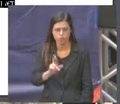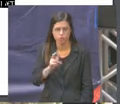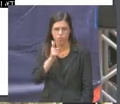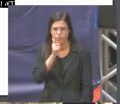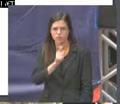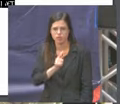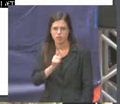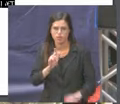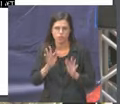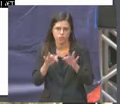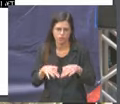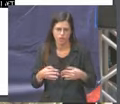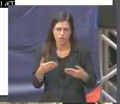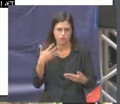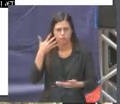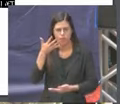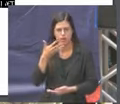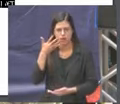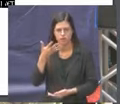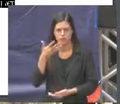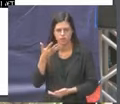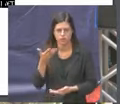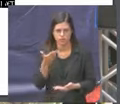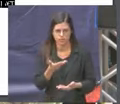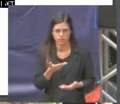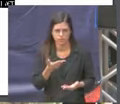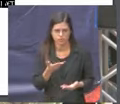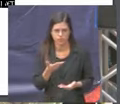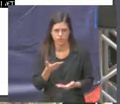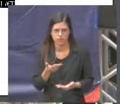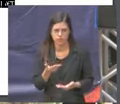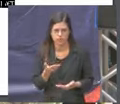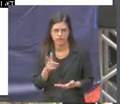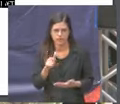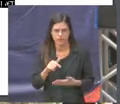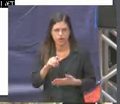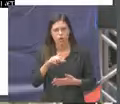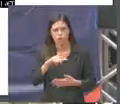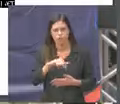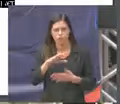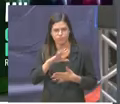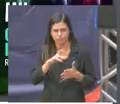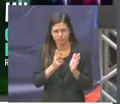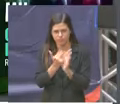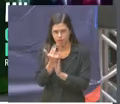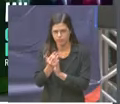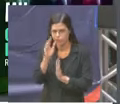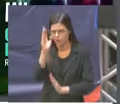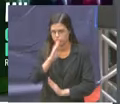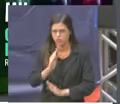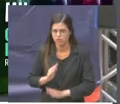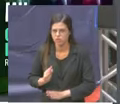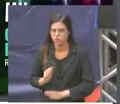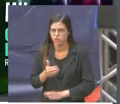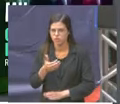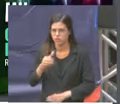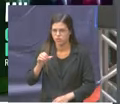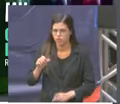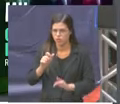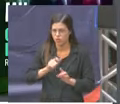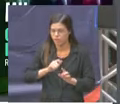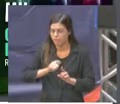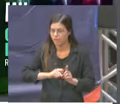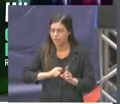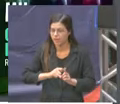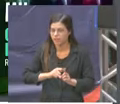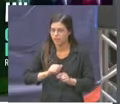é onde eu termino a minha fala aqui. Aqui é uma cobertura nacional. Próximo. Em 19 meses, mais